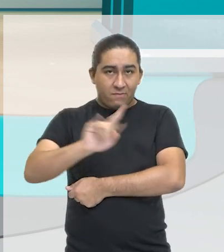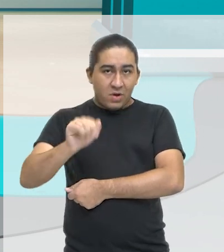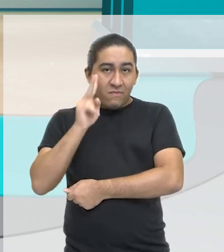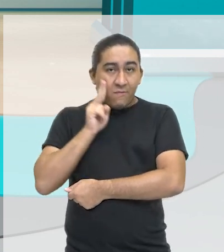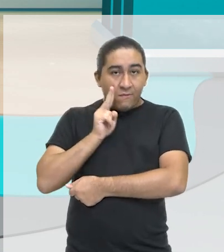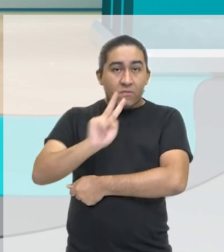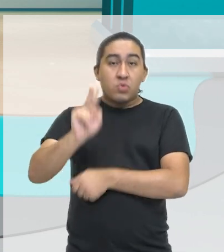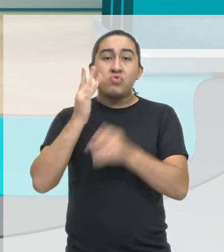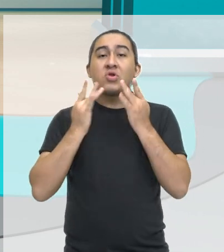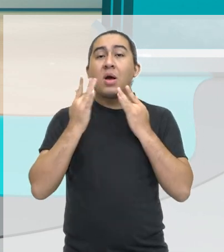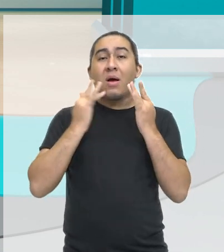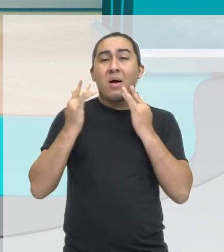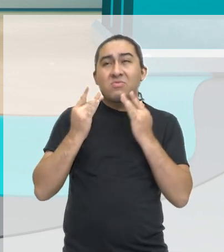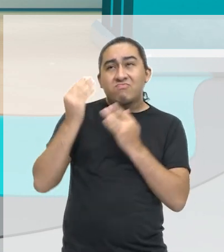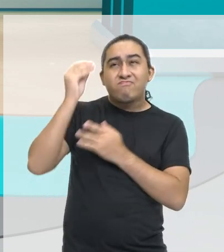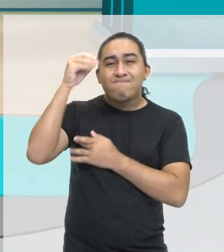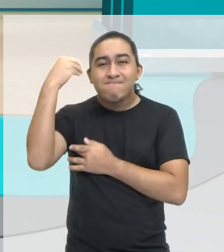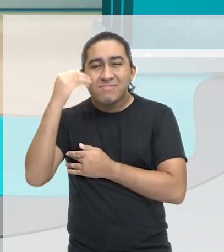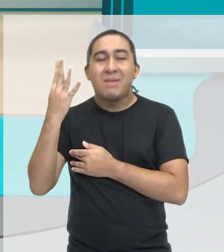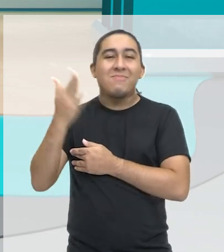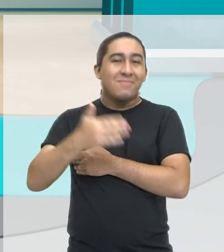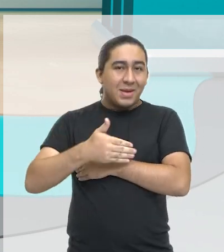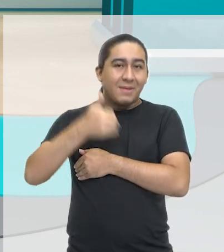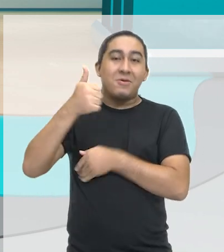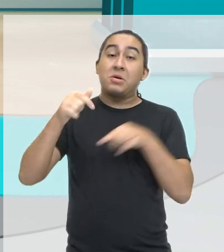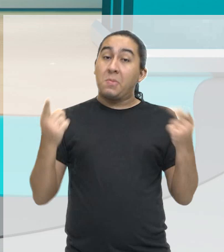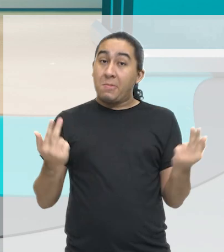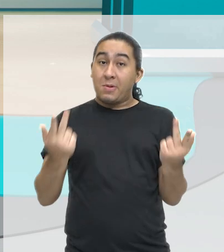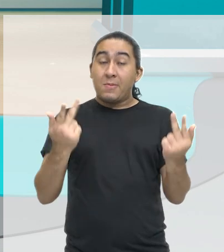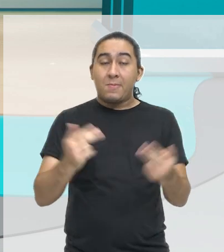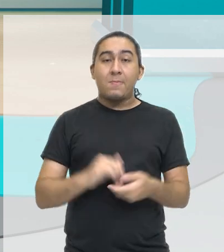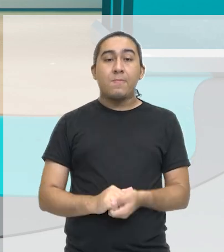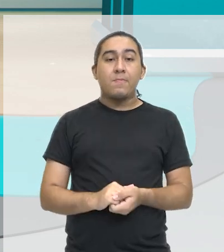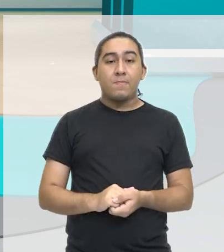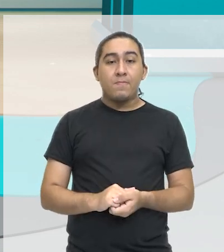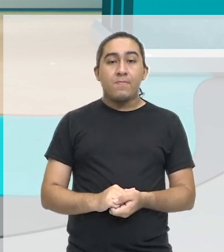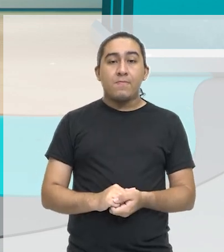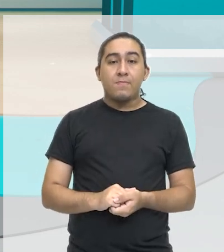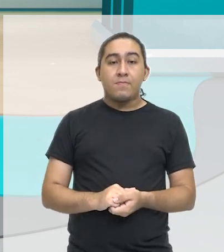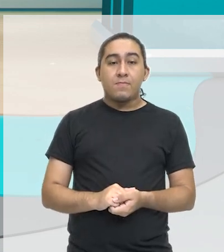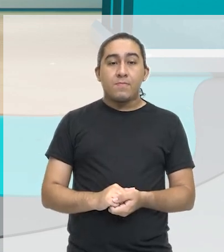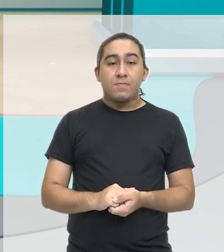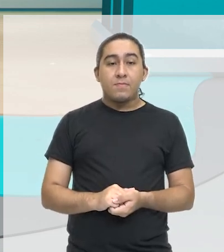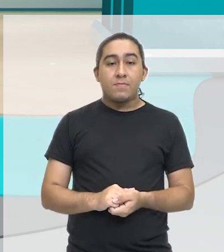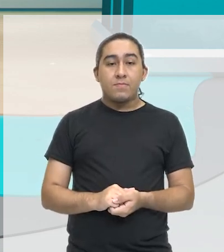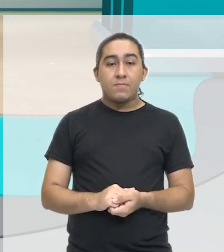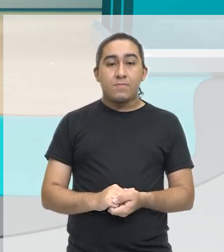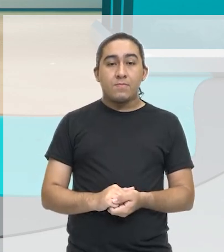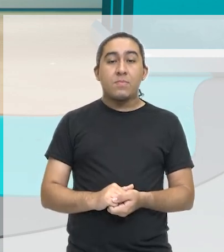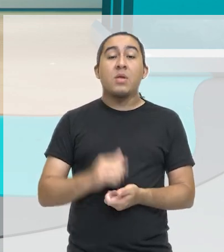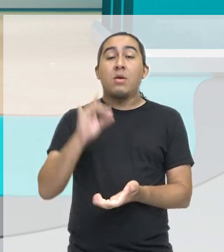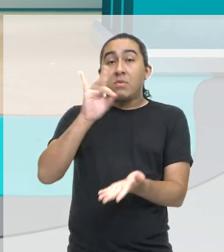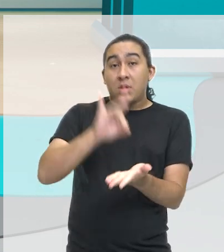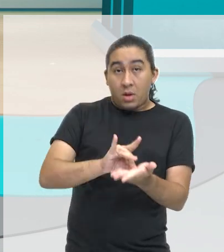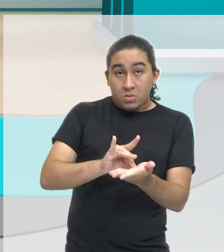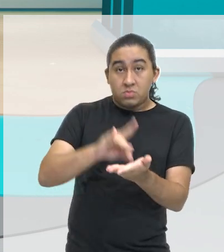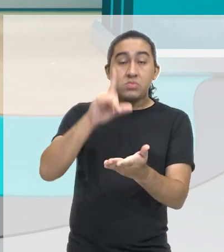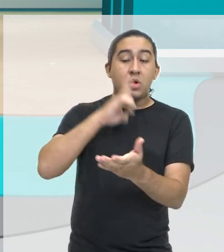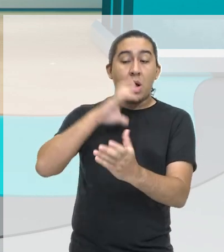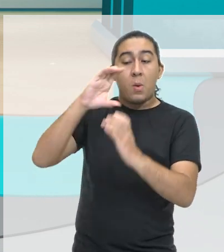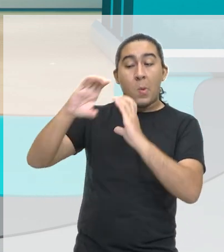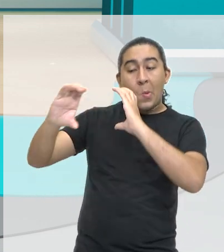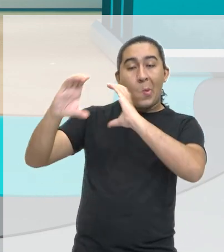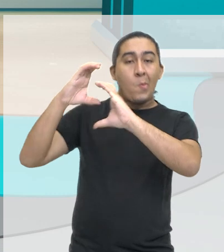como espectadores e apreciadores do teatro. A existência da comunicação